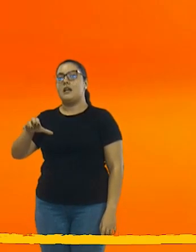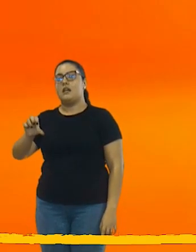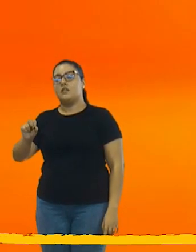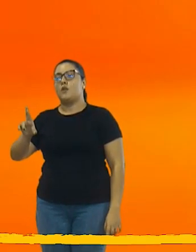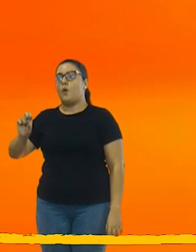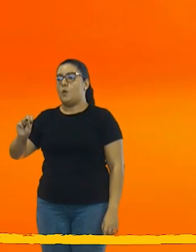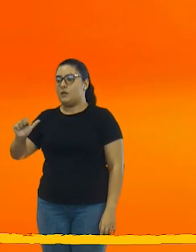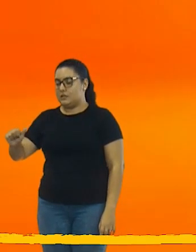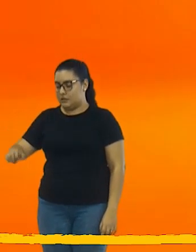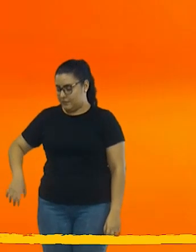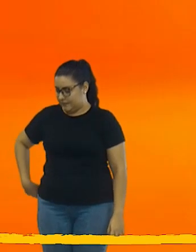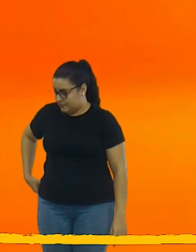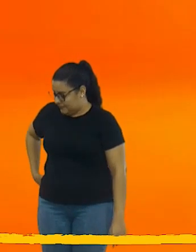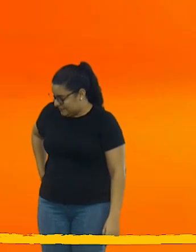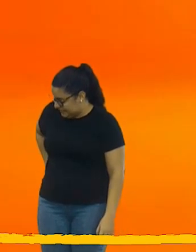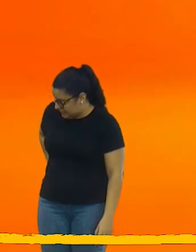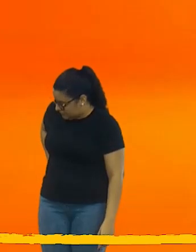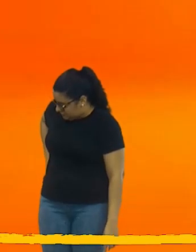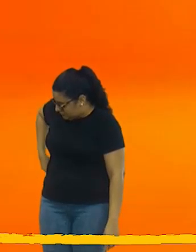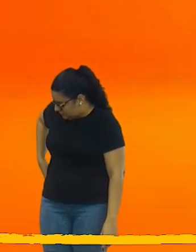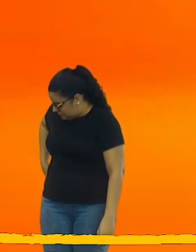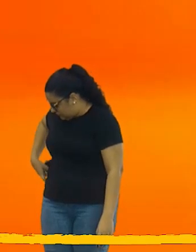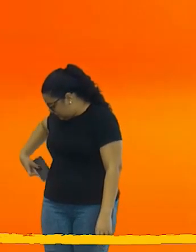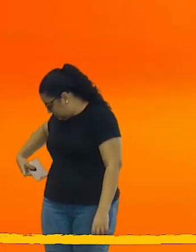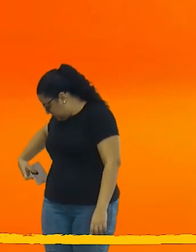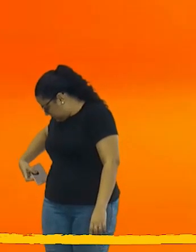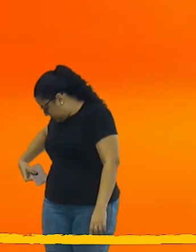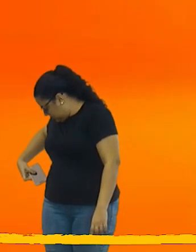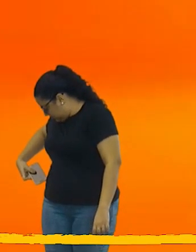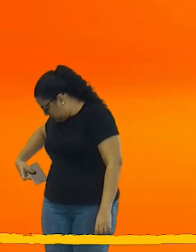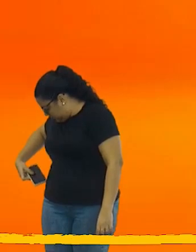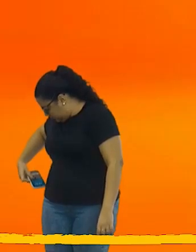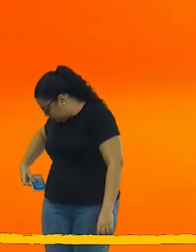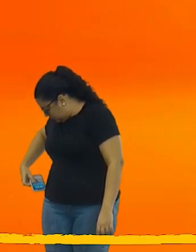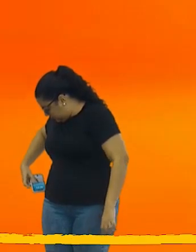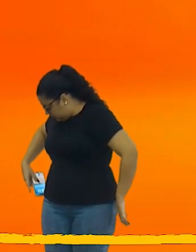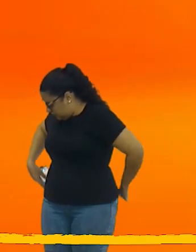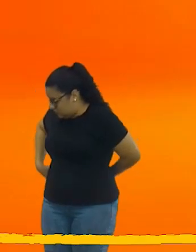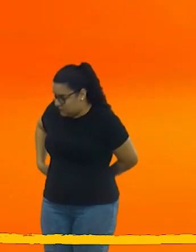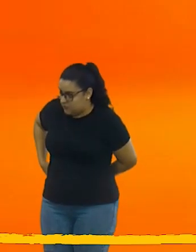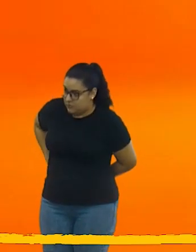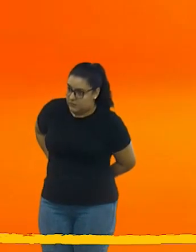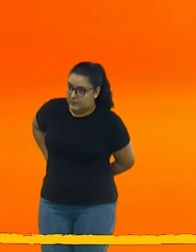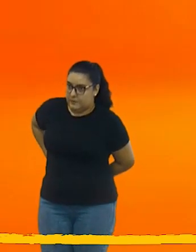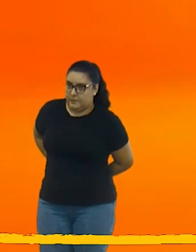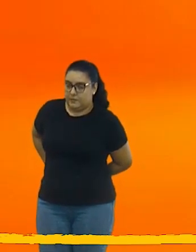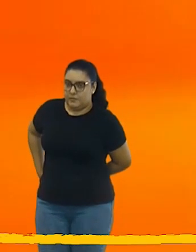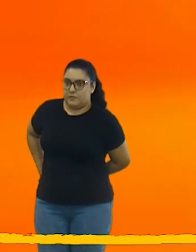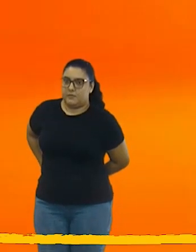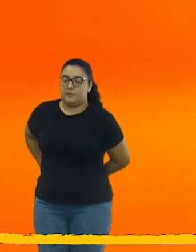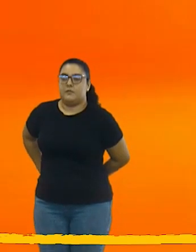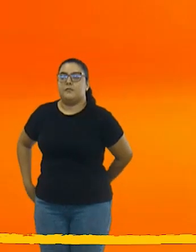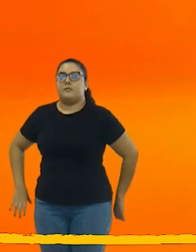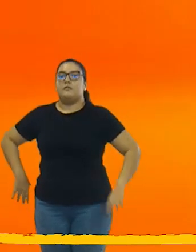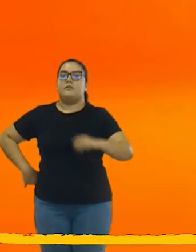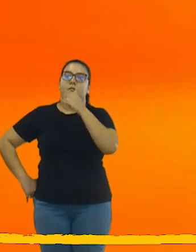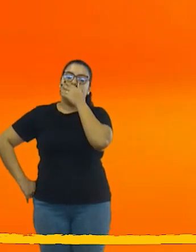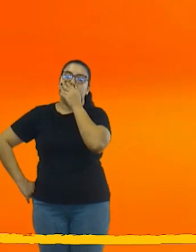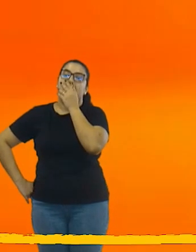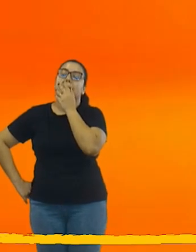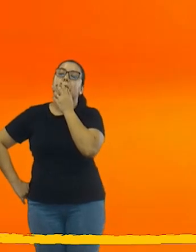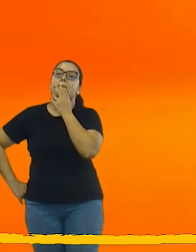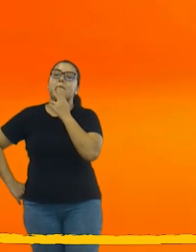João Cabral, e o regionalismo satírico, crítico, mas ao mesmo tempo